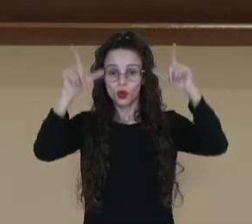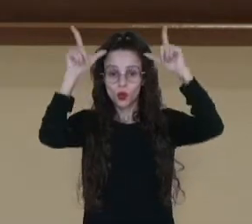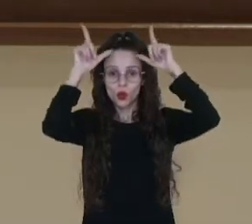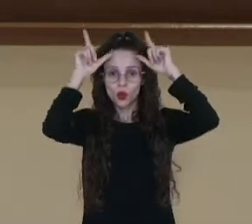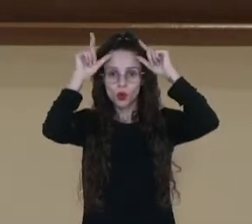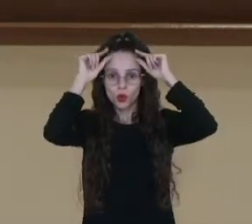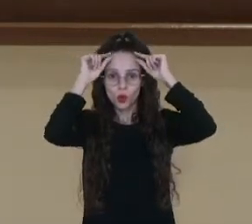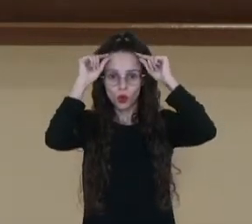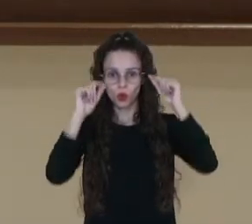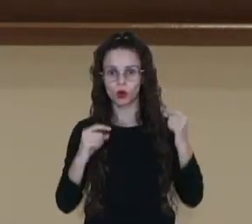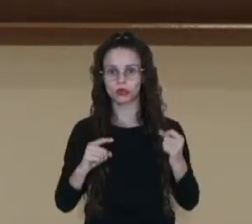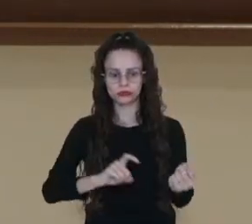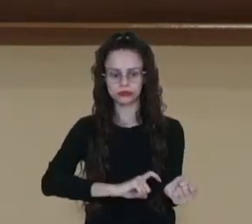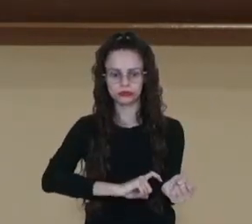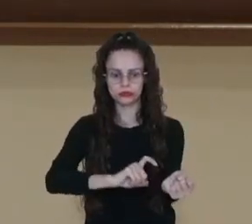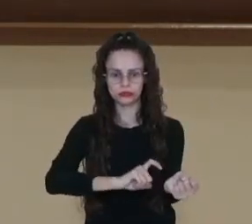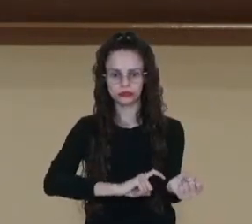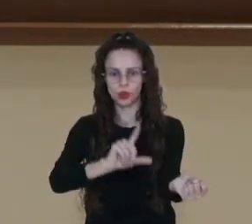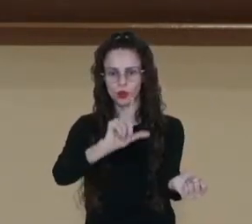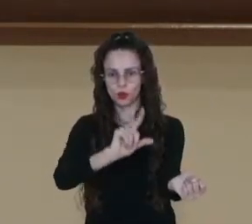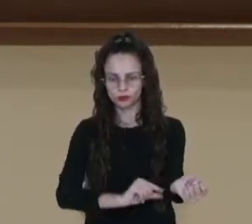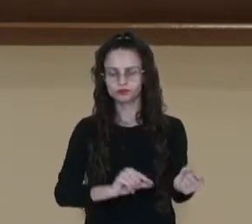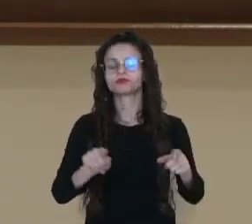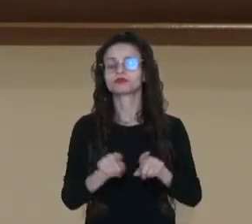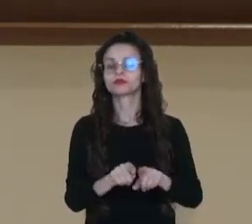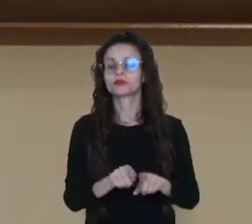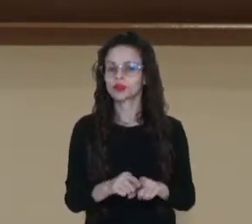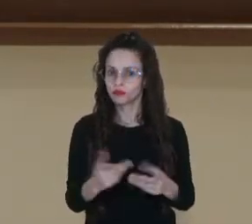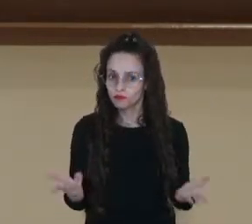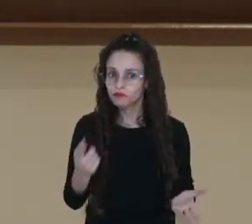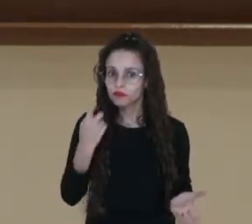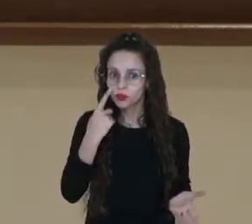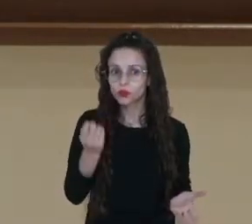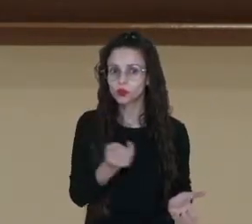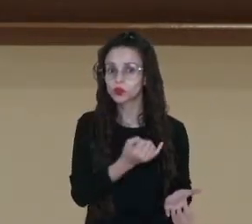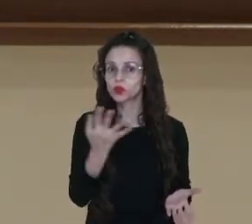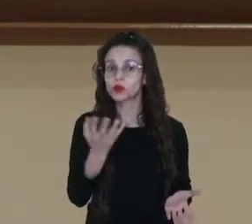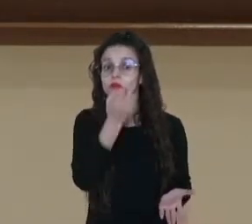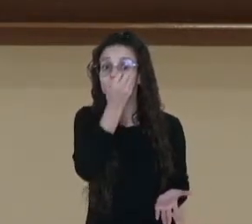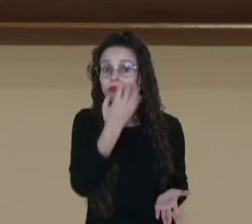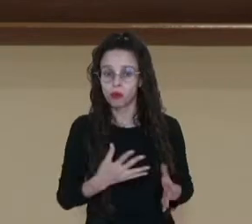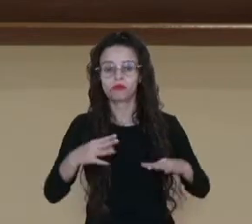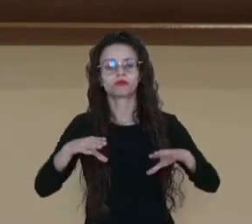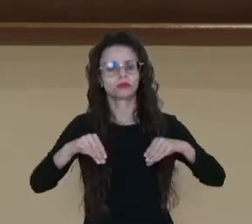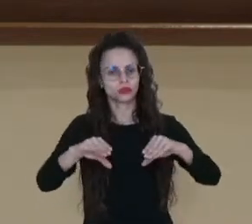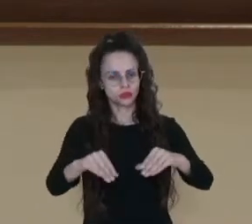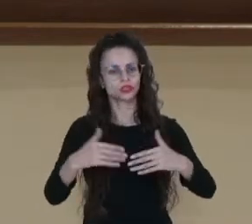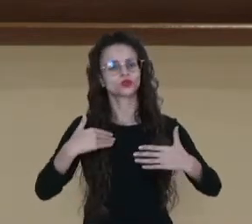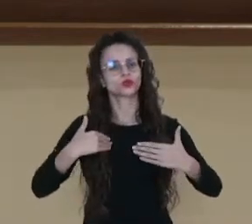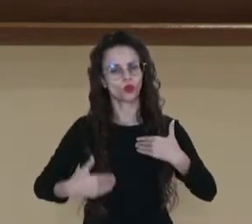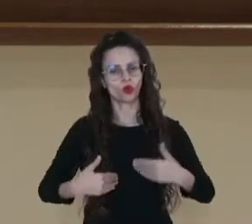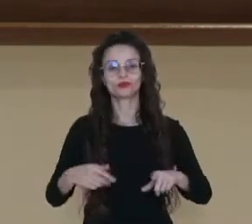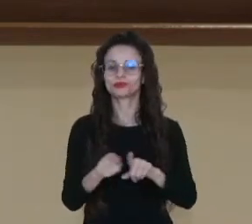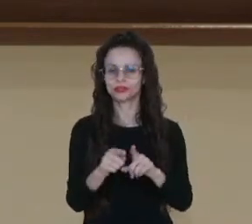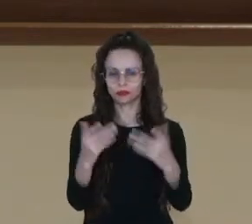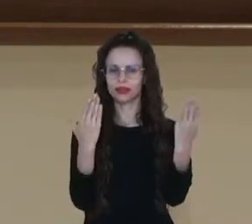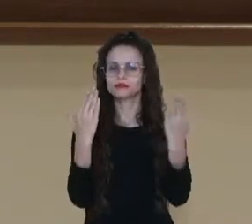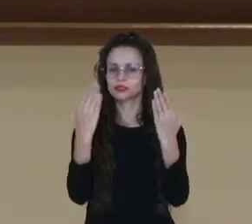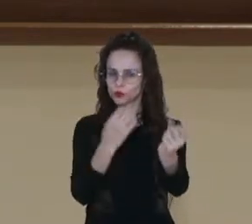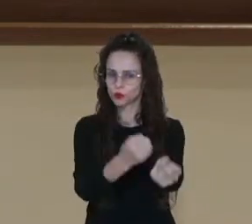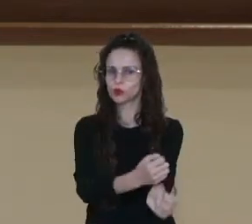nervosa. Vejam quantos benefícios a massagem ela pode trazer, tanto física, né, como emocional